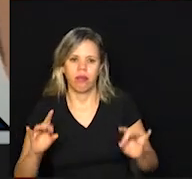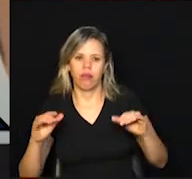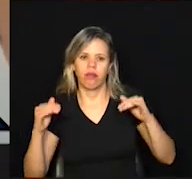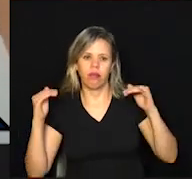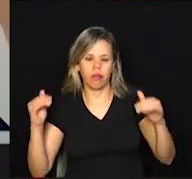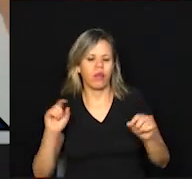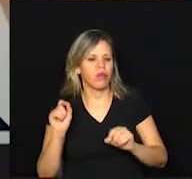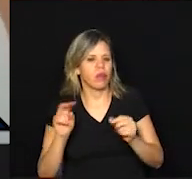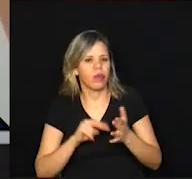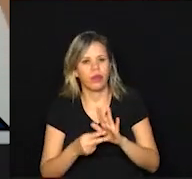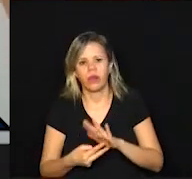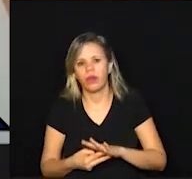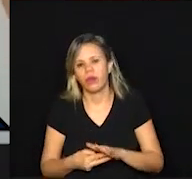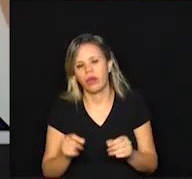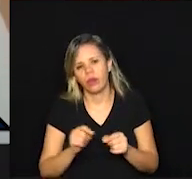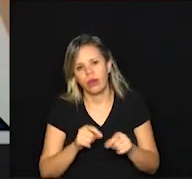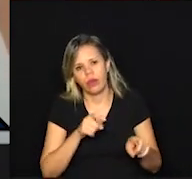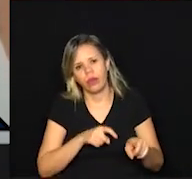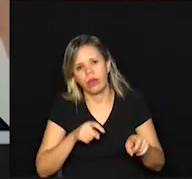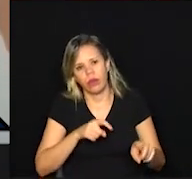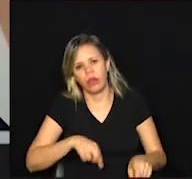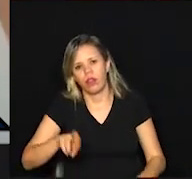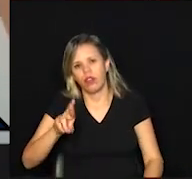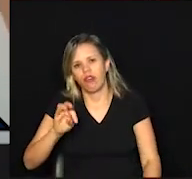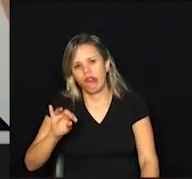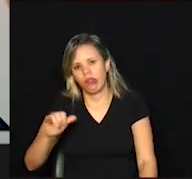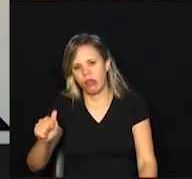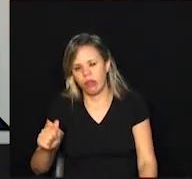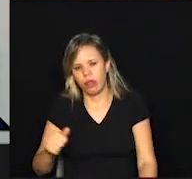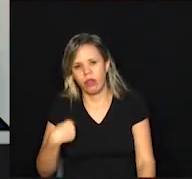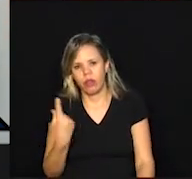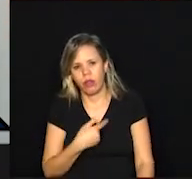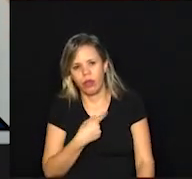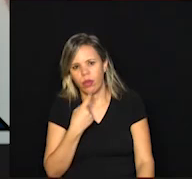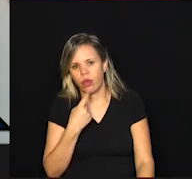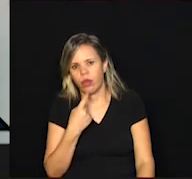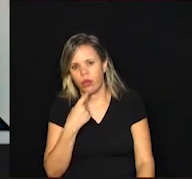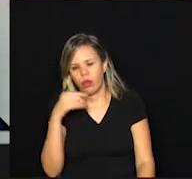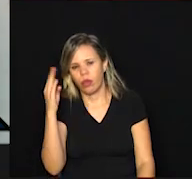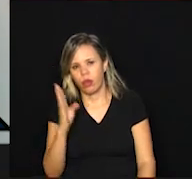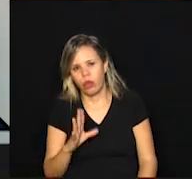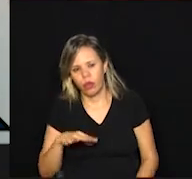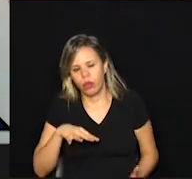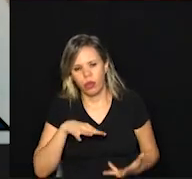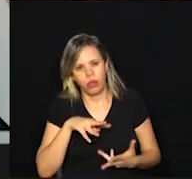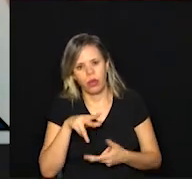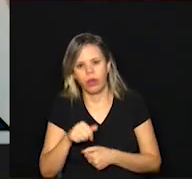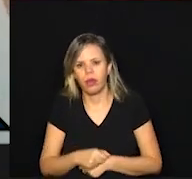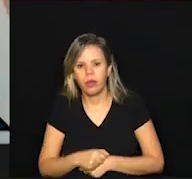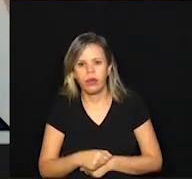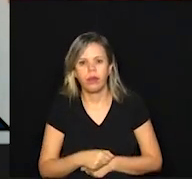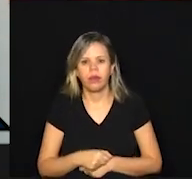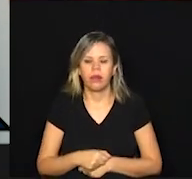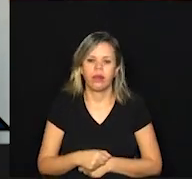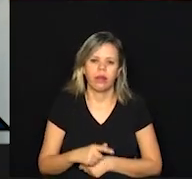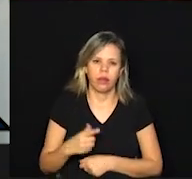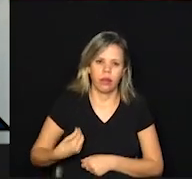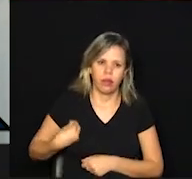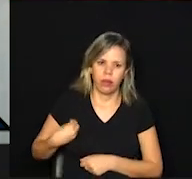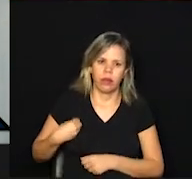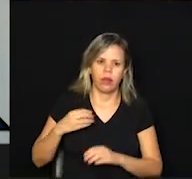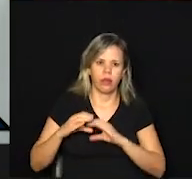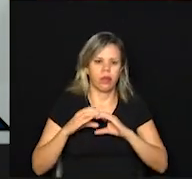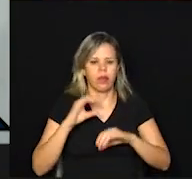do que significa Fazenda Roseira para nós camppinheiros e pro Brasil e pro mundo existe